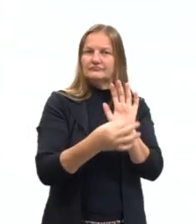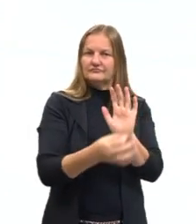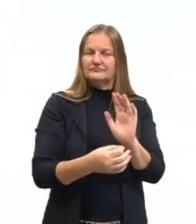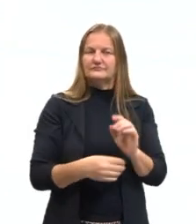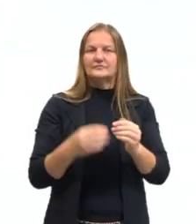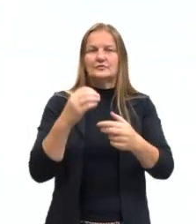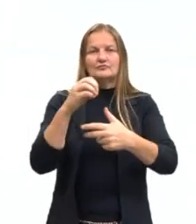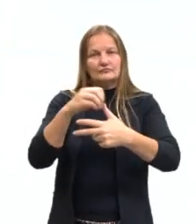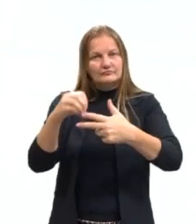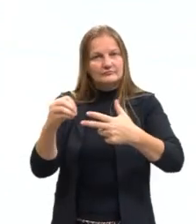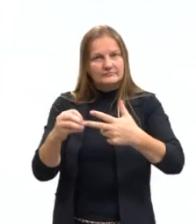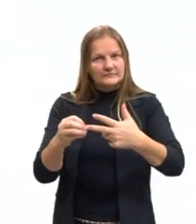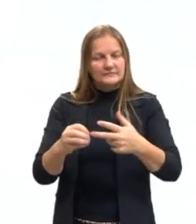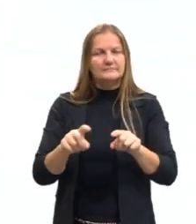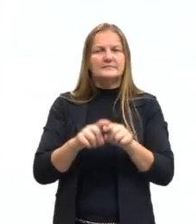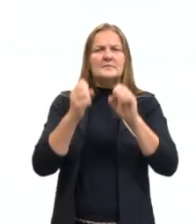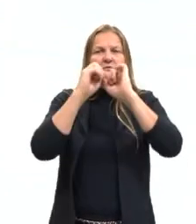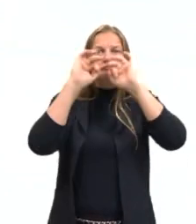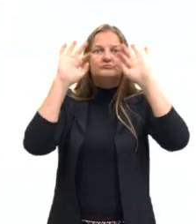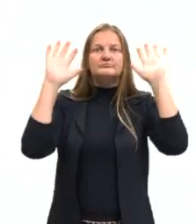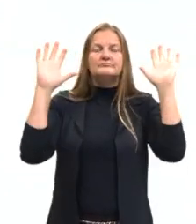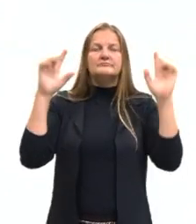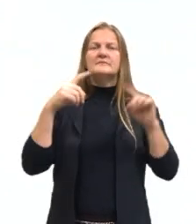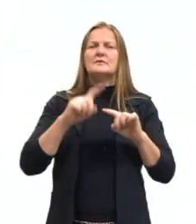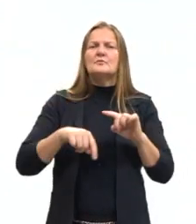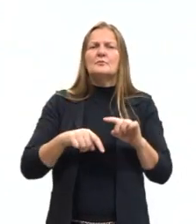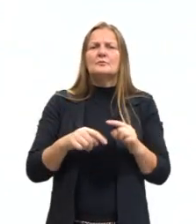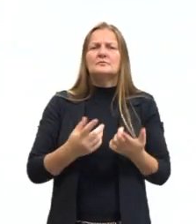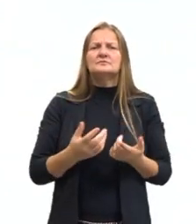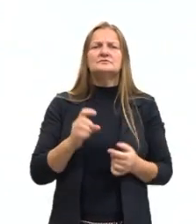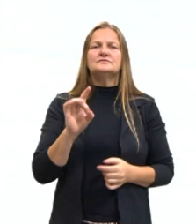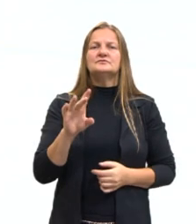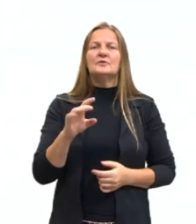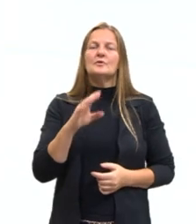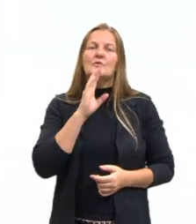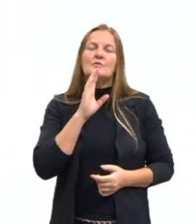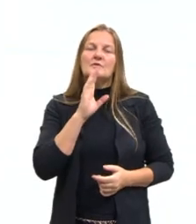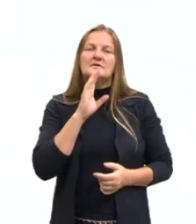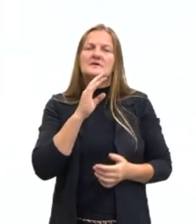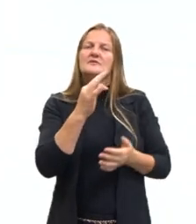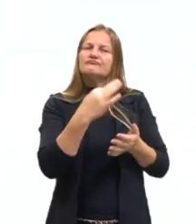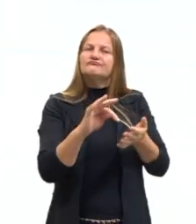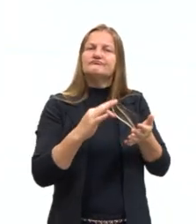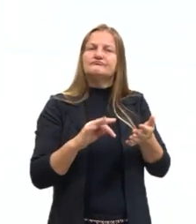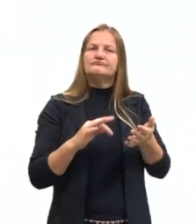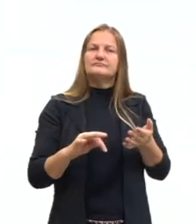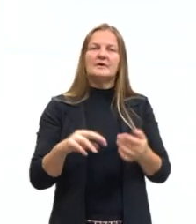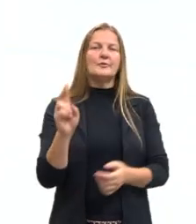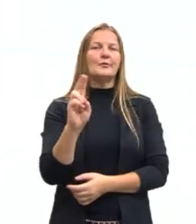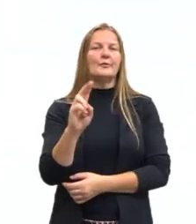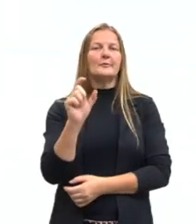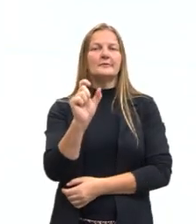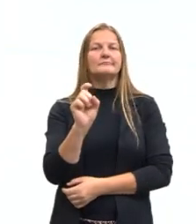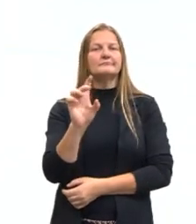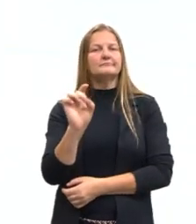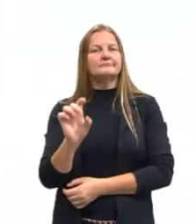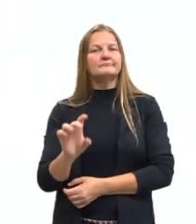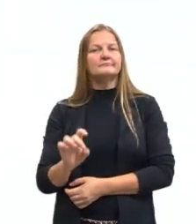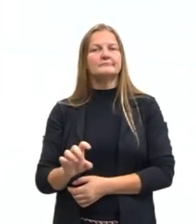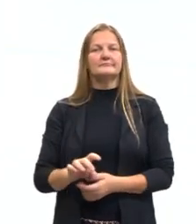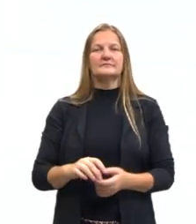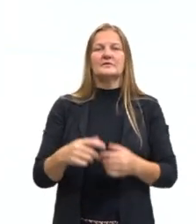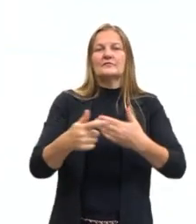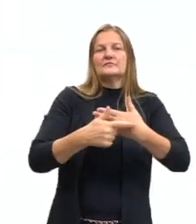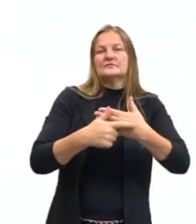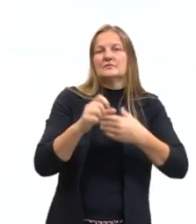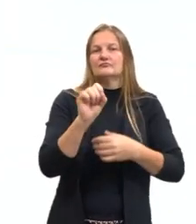Enem e entender que não basta eu conhecer a teoria o nome de cada um dos conectores